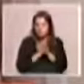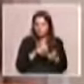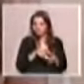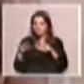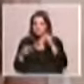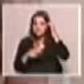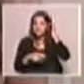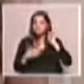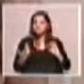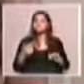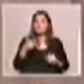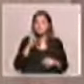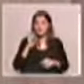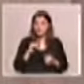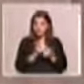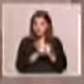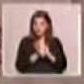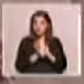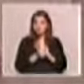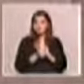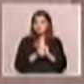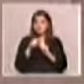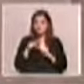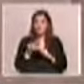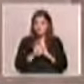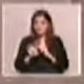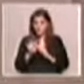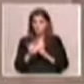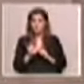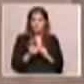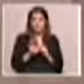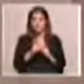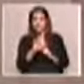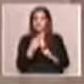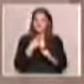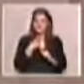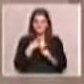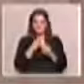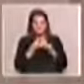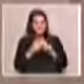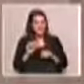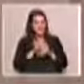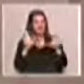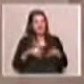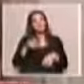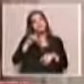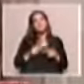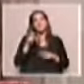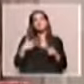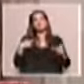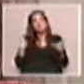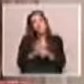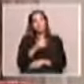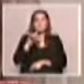temos que, acima de tudo, adequar para estes formatos mais apetitosos vão ser, não é? Mas também para a bolsa dos